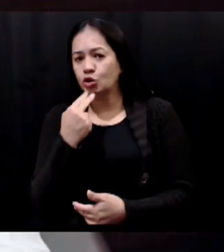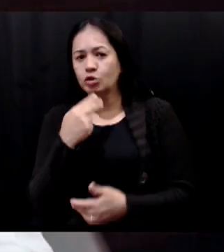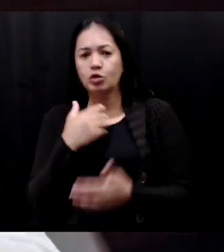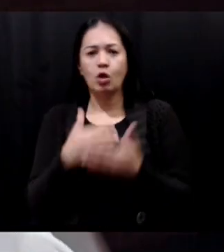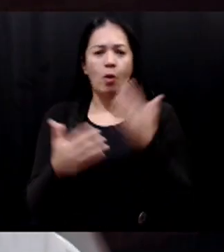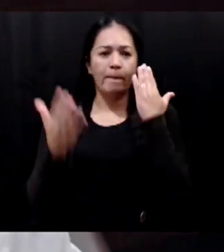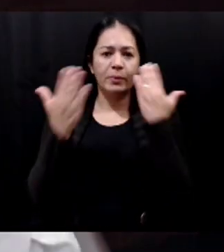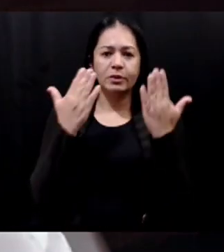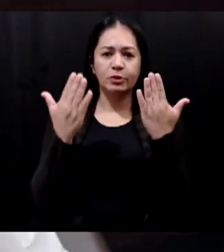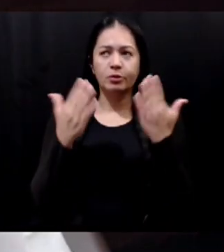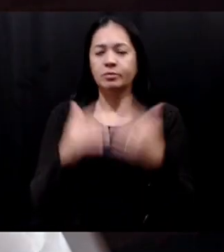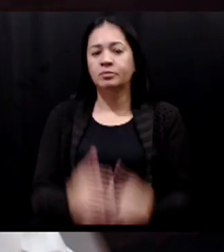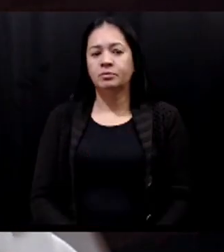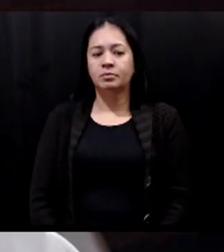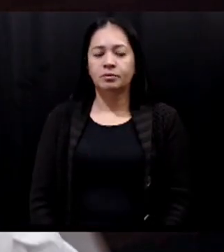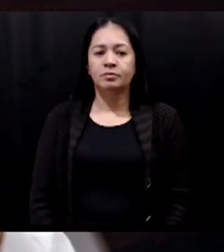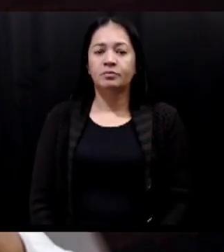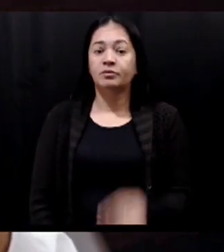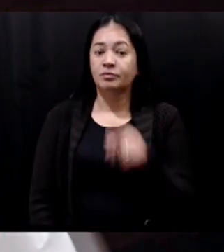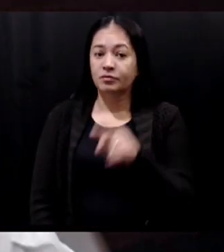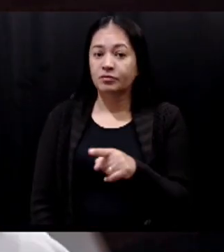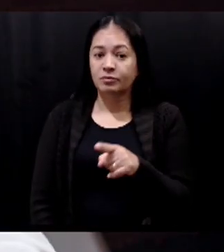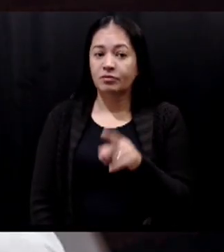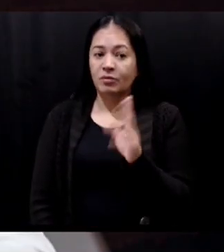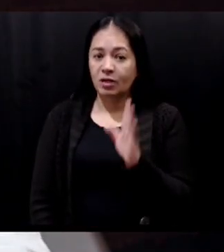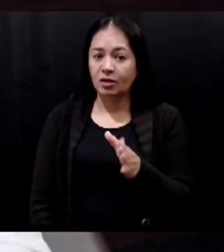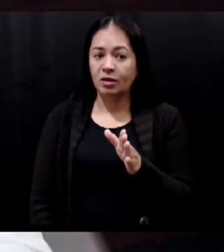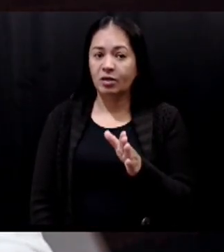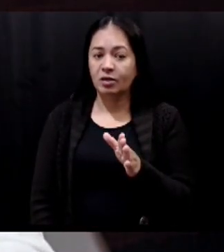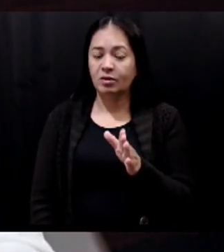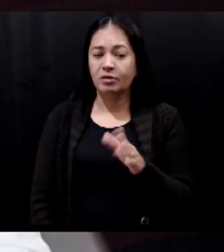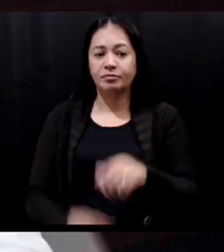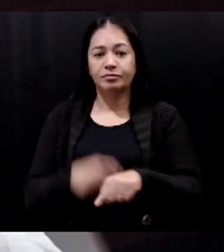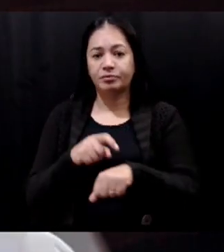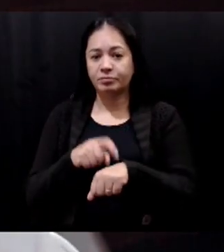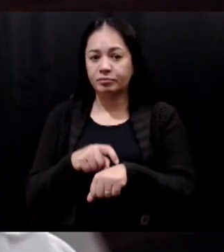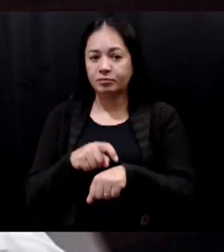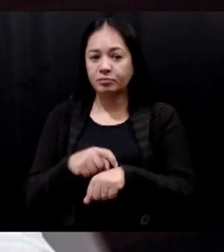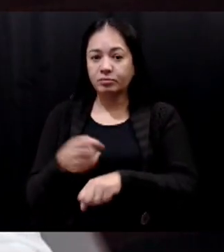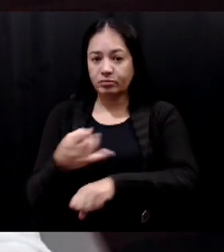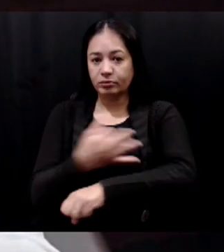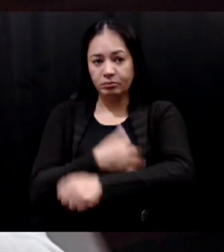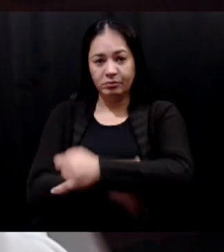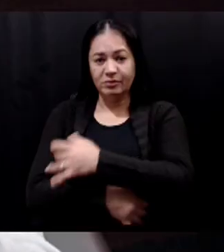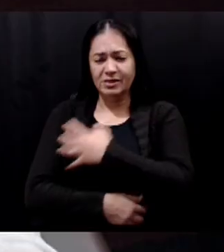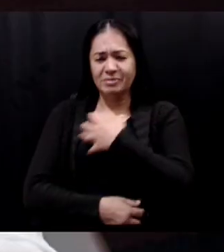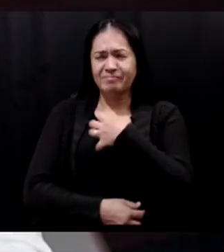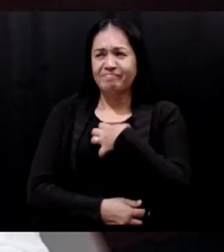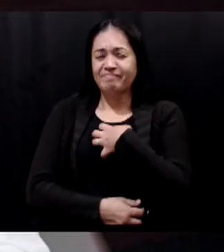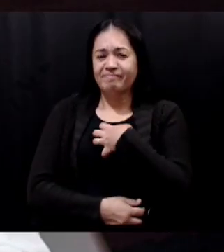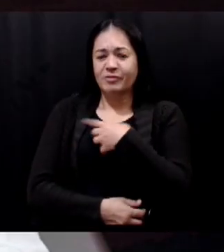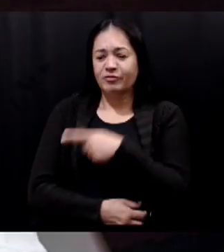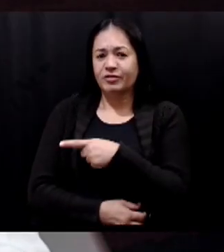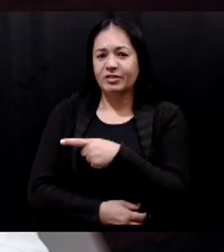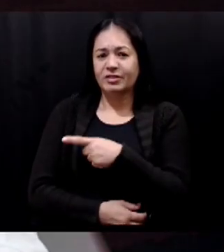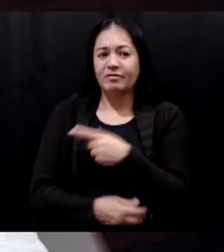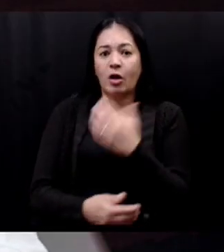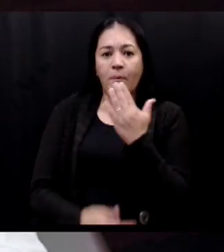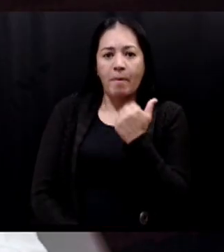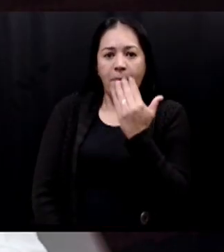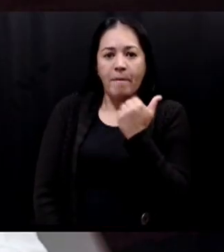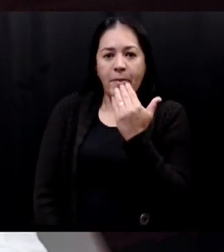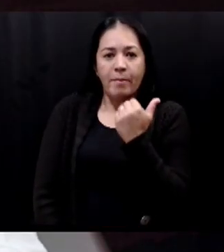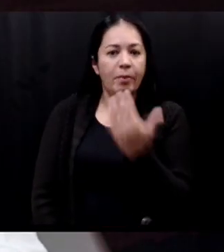exemplo, você tende a, em momentos em que a emoção apertar, você vai descarregar no alimento.